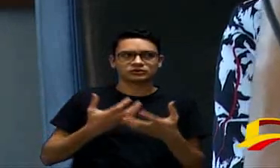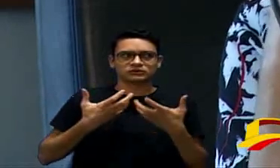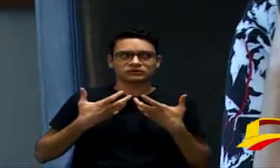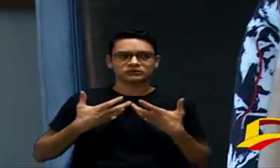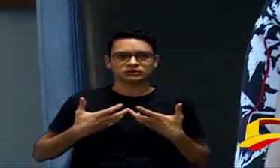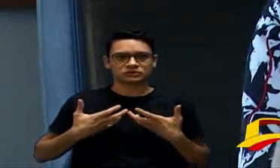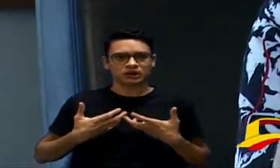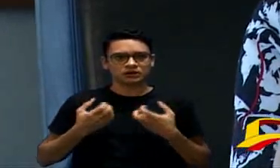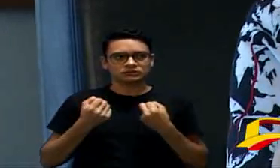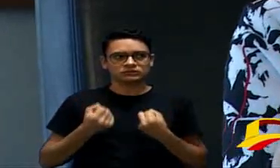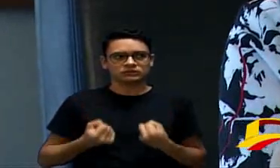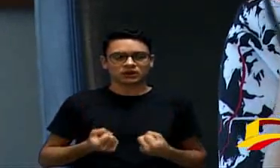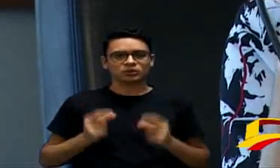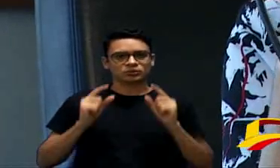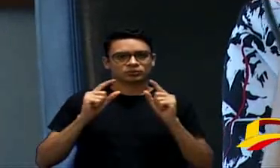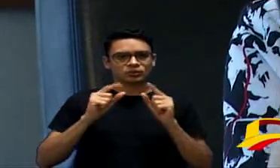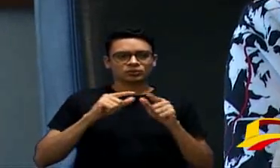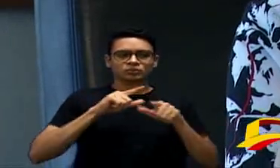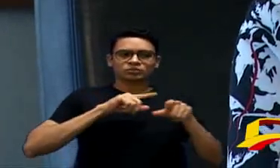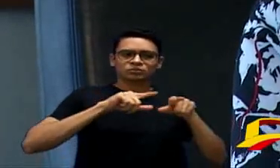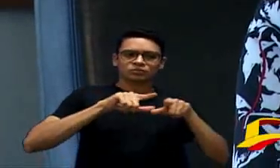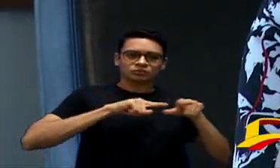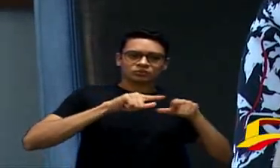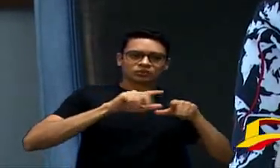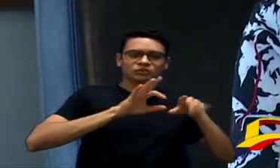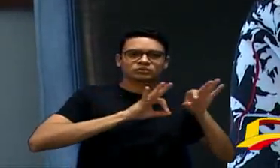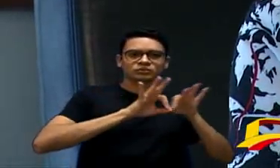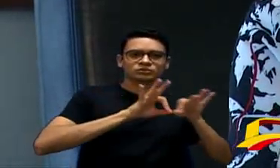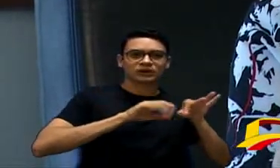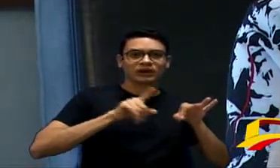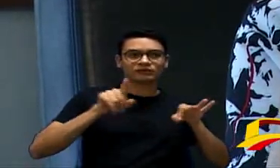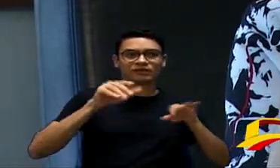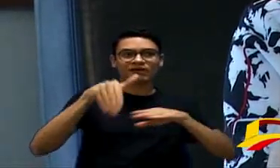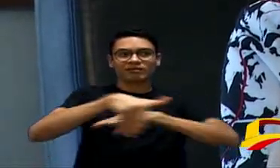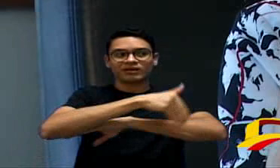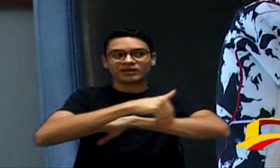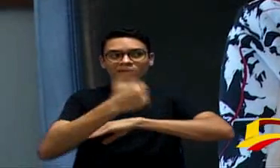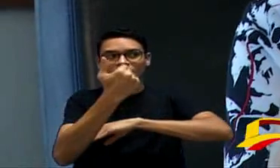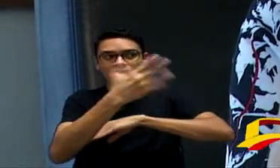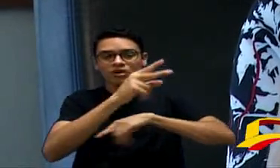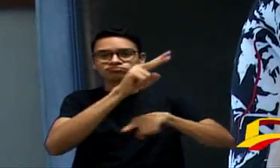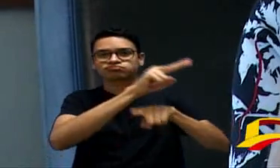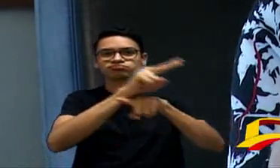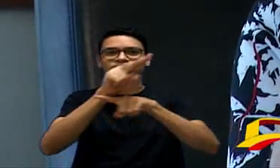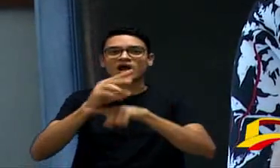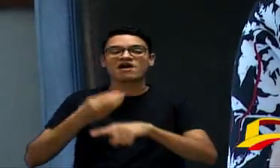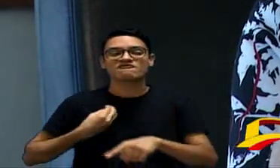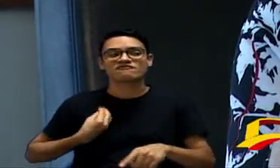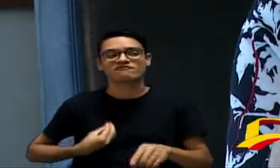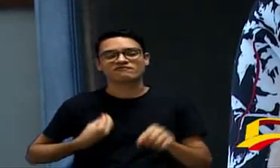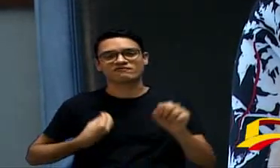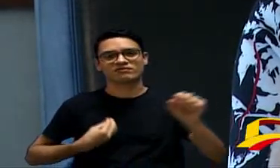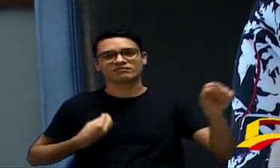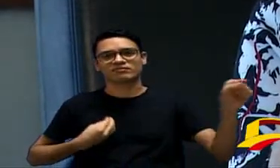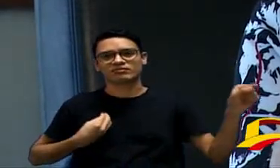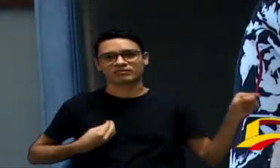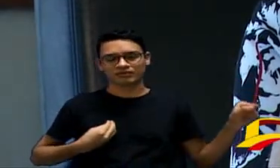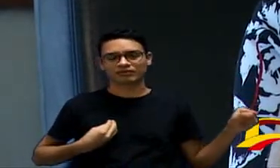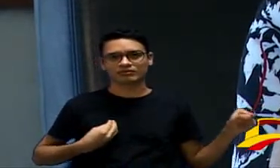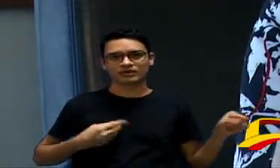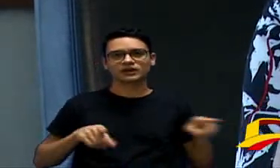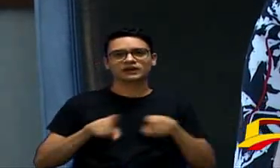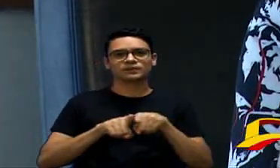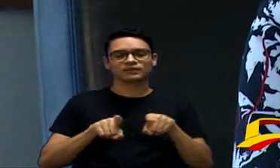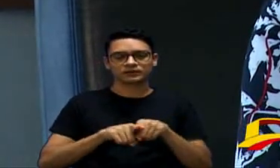está defendendo aqui um projeto, na rua eles estão defendendo vidas, né? Então, na verdade, ali seria